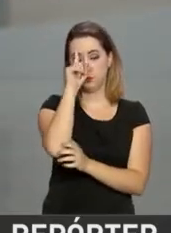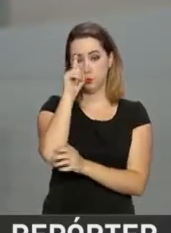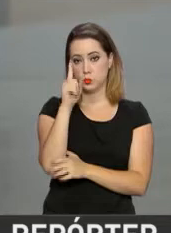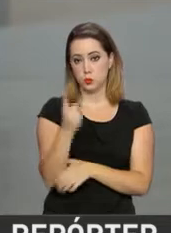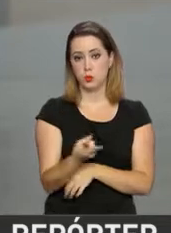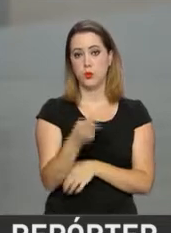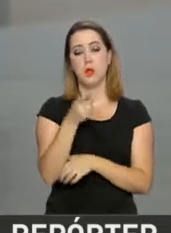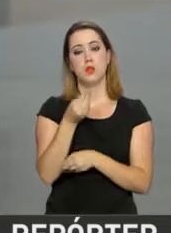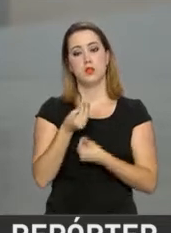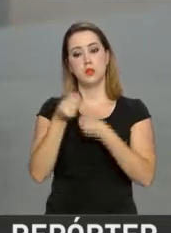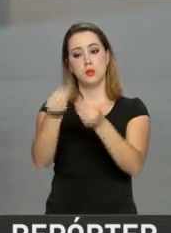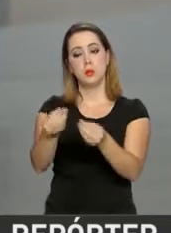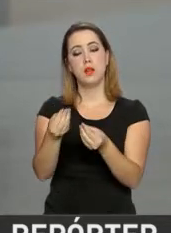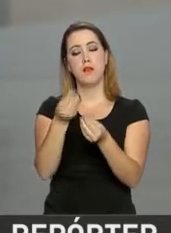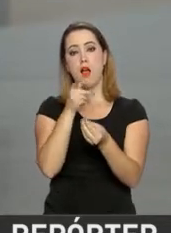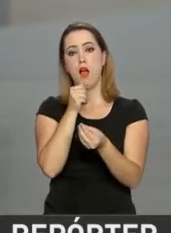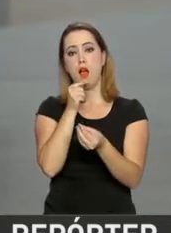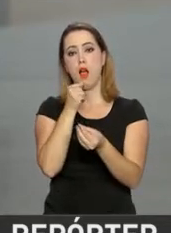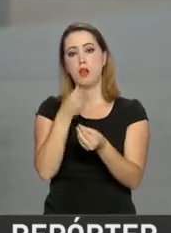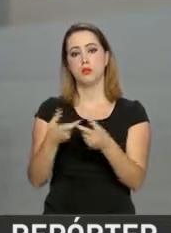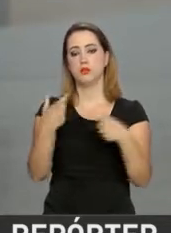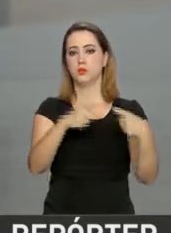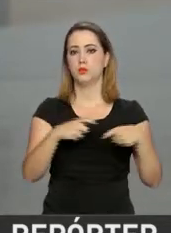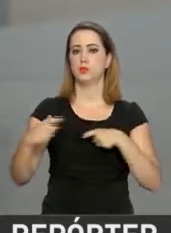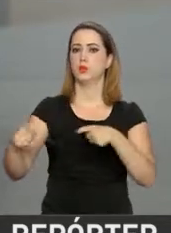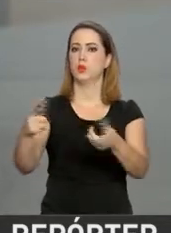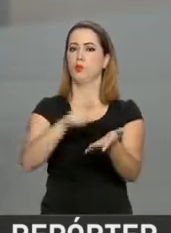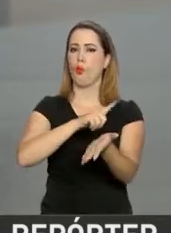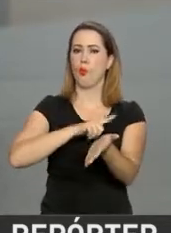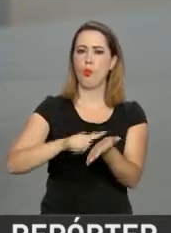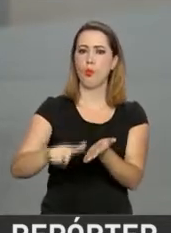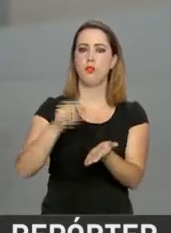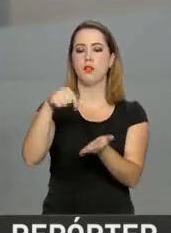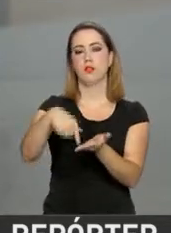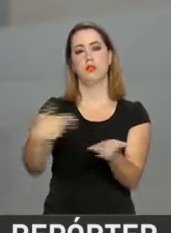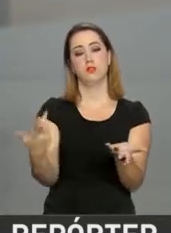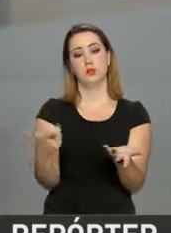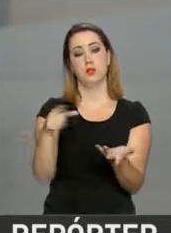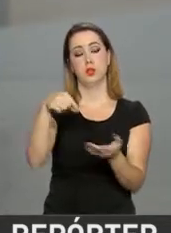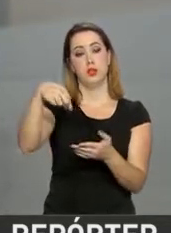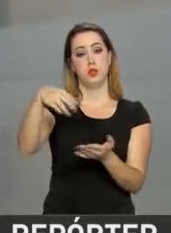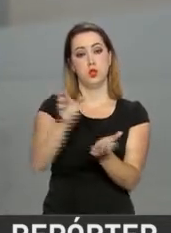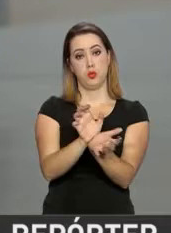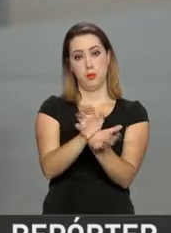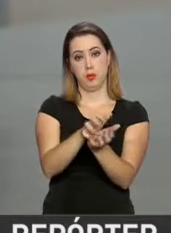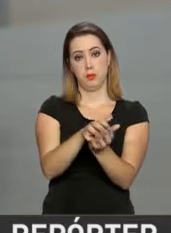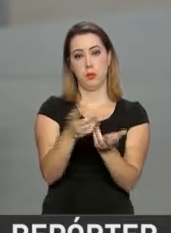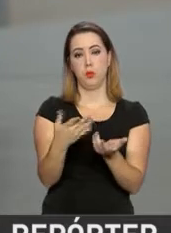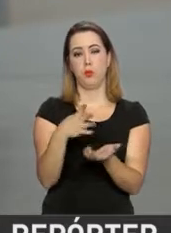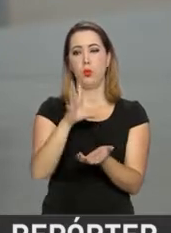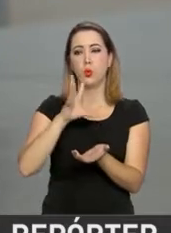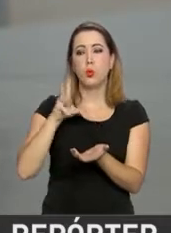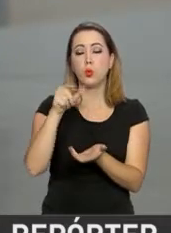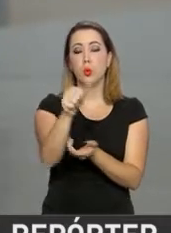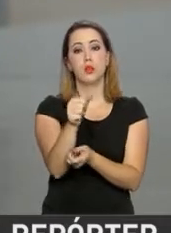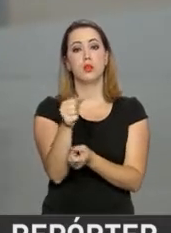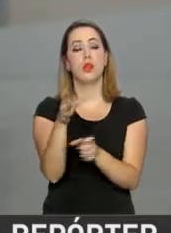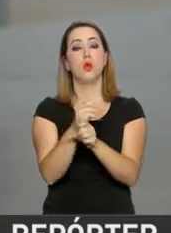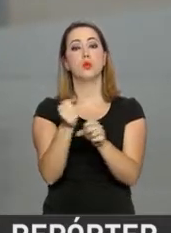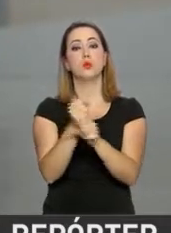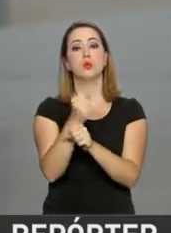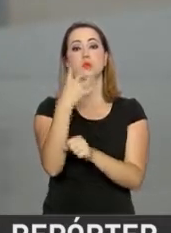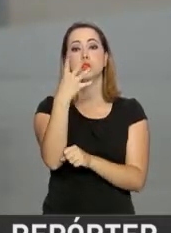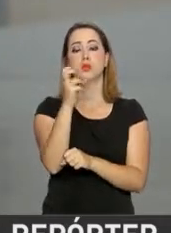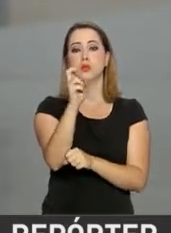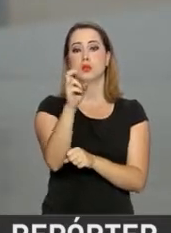vão garantir água para a população que vive no agreste pernambucano. No total, foram destinados 45 milhões e 700